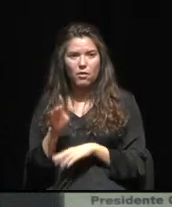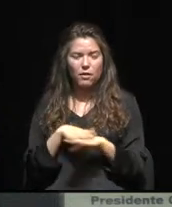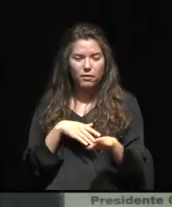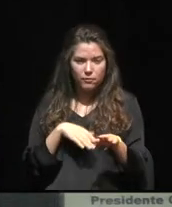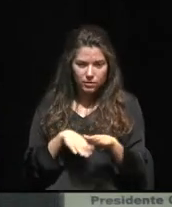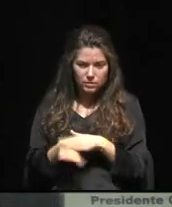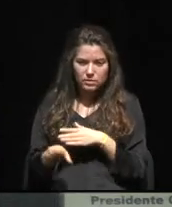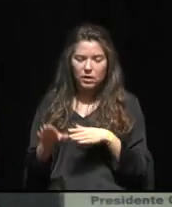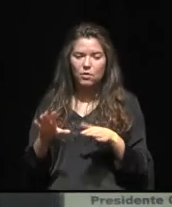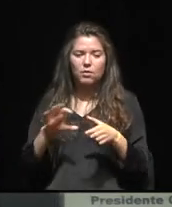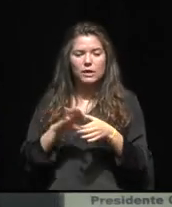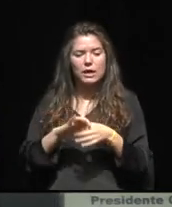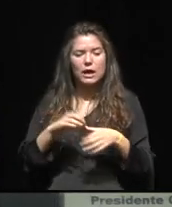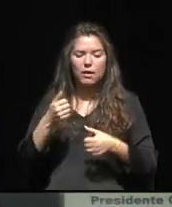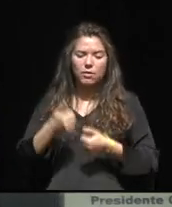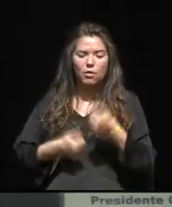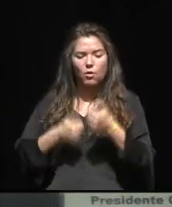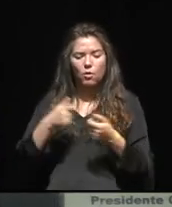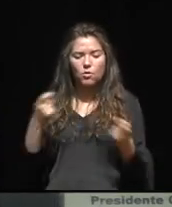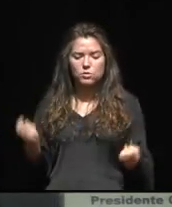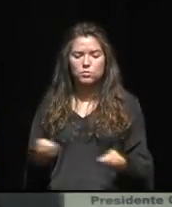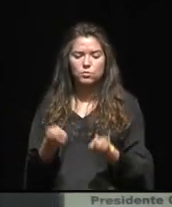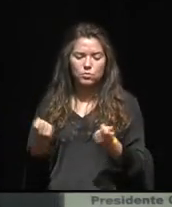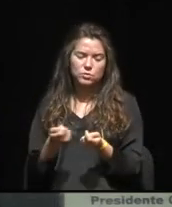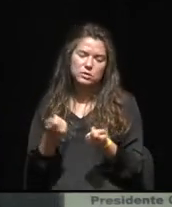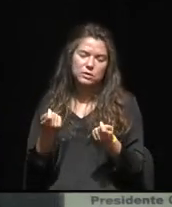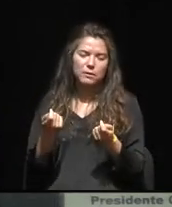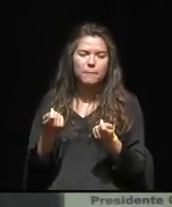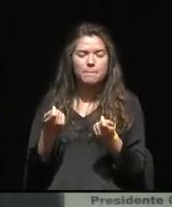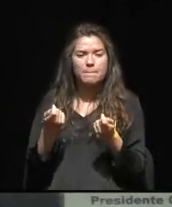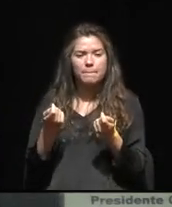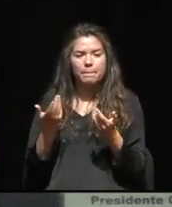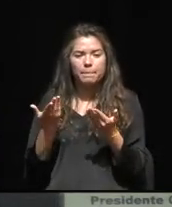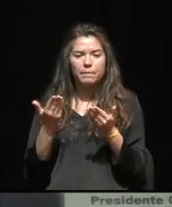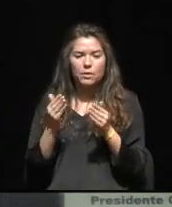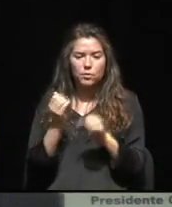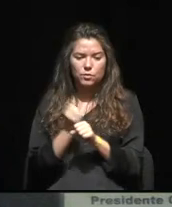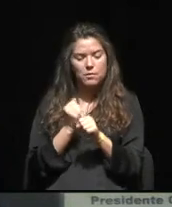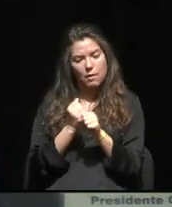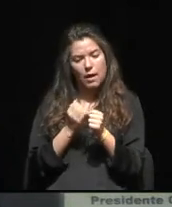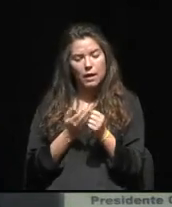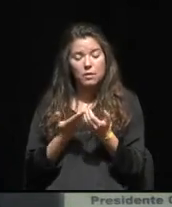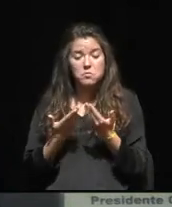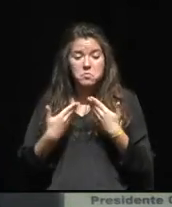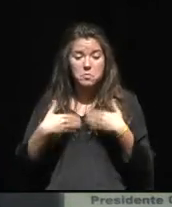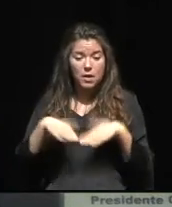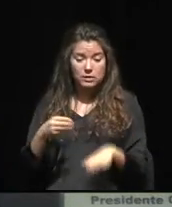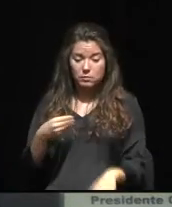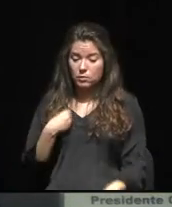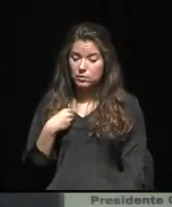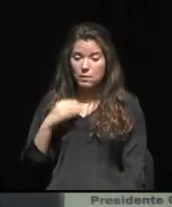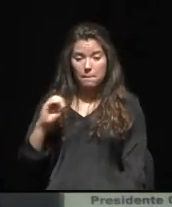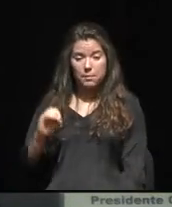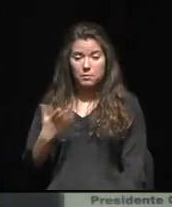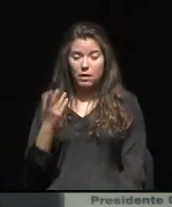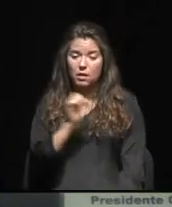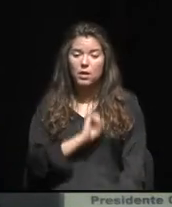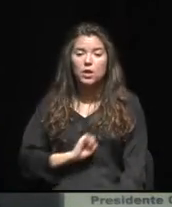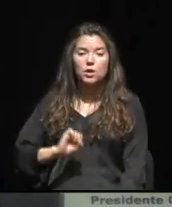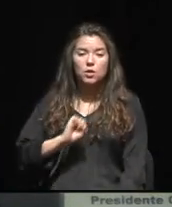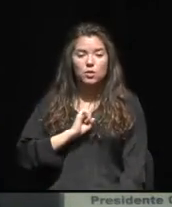em termos de concurso de promoção da carreira mas também podemos olhar para isso a nossa preocupação sempre é a